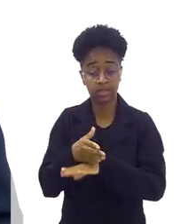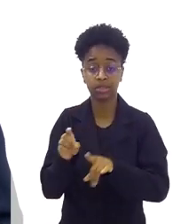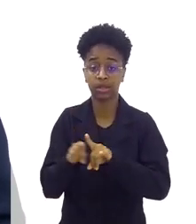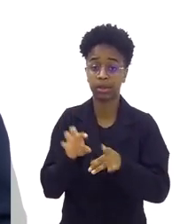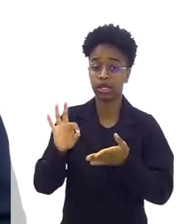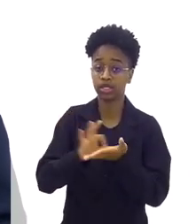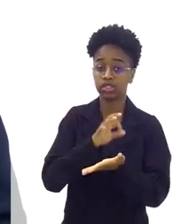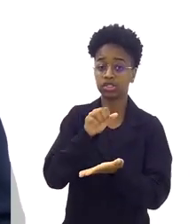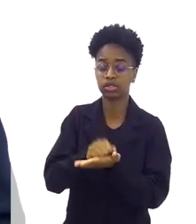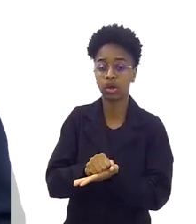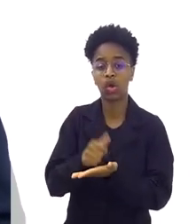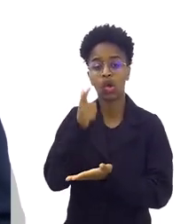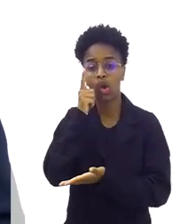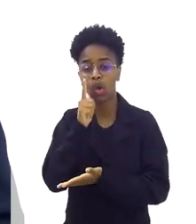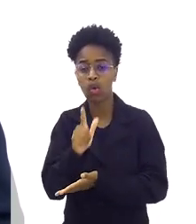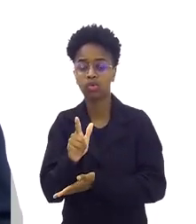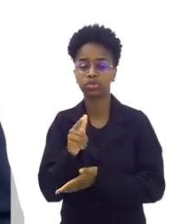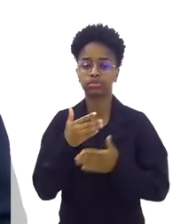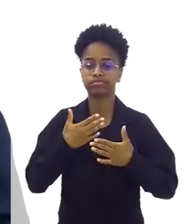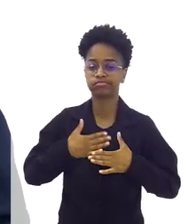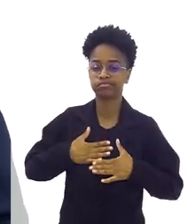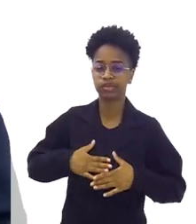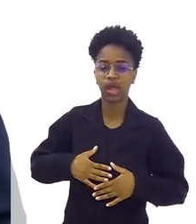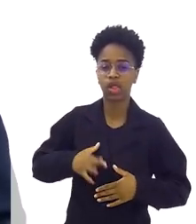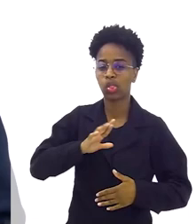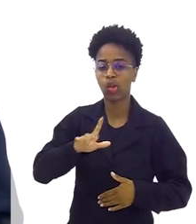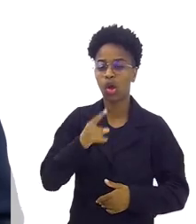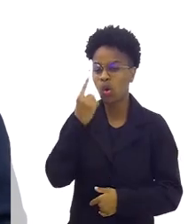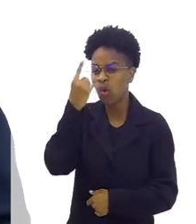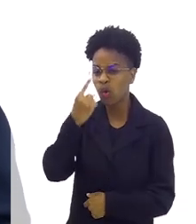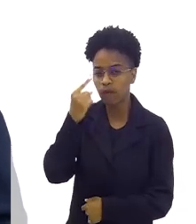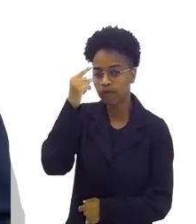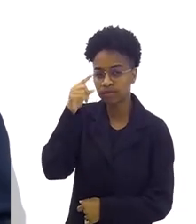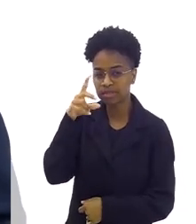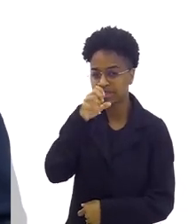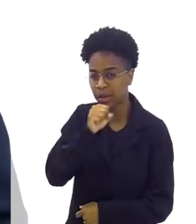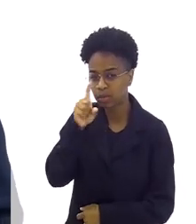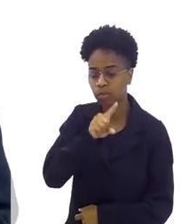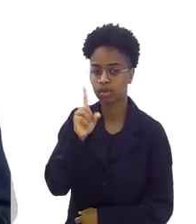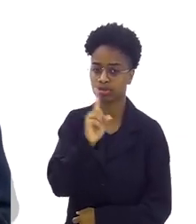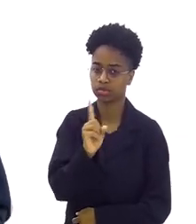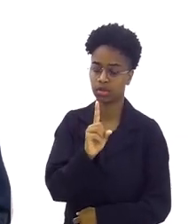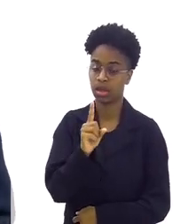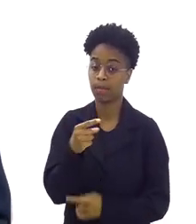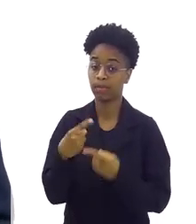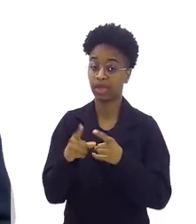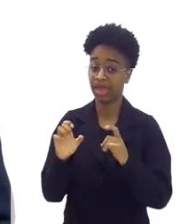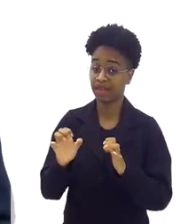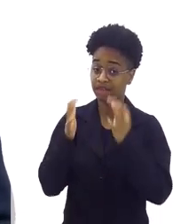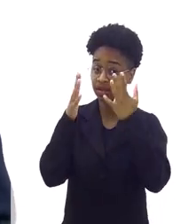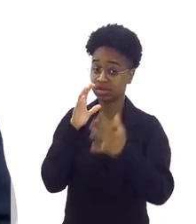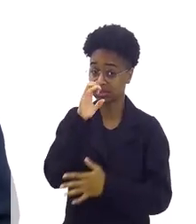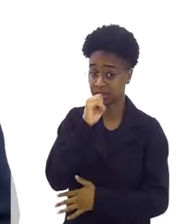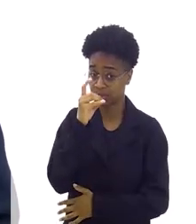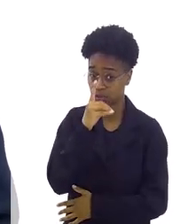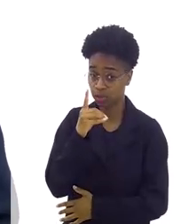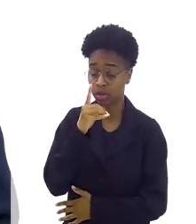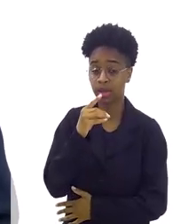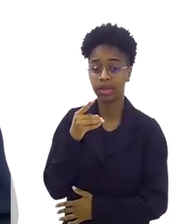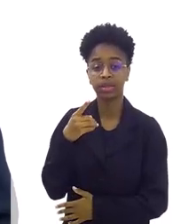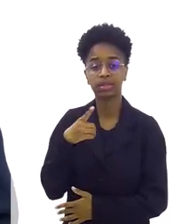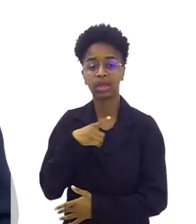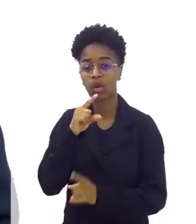participar, as inscrições virem de uma forma um pouco mais tranquila, não ser tudo em um final de semana. O evento de um final de semana,